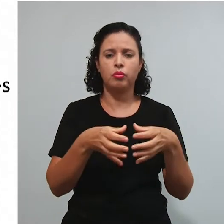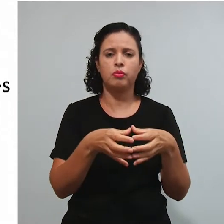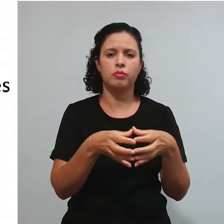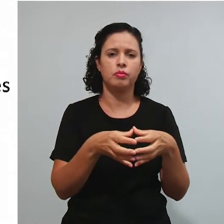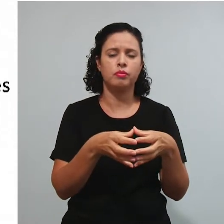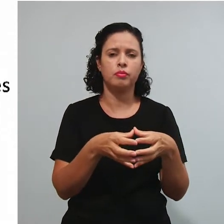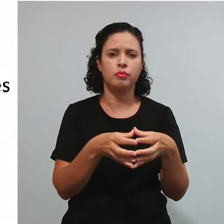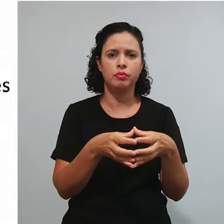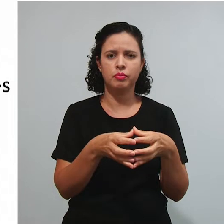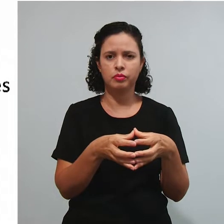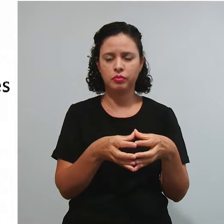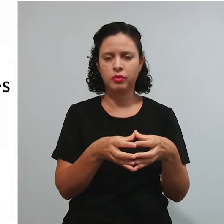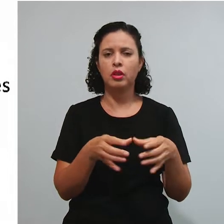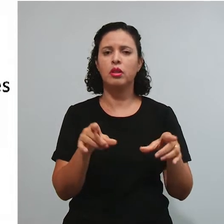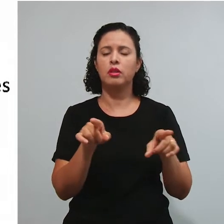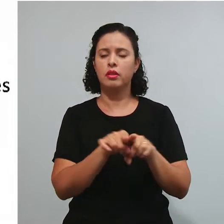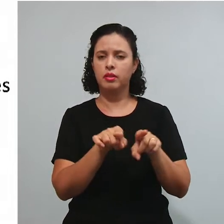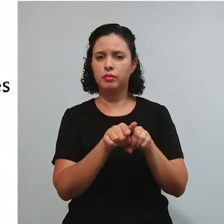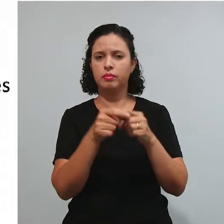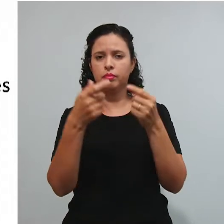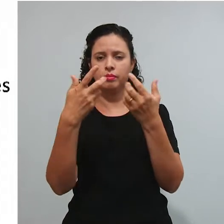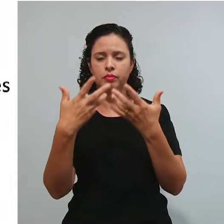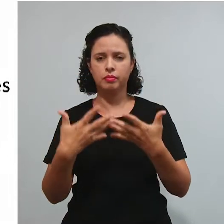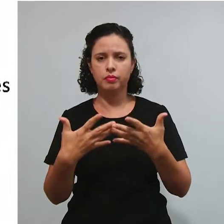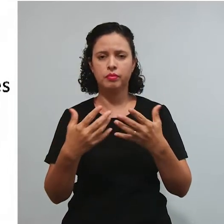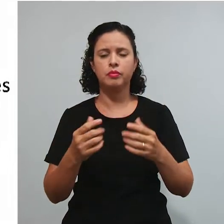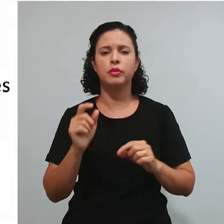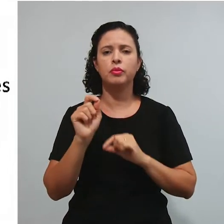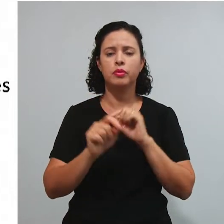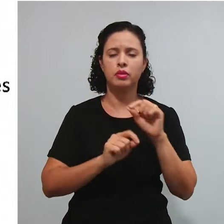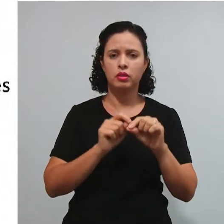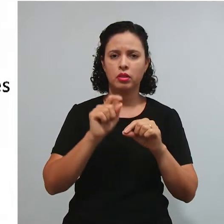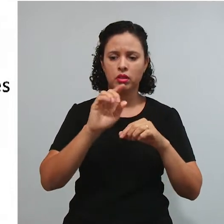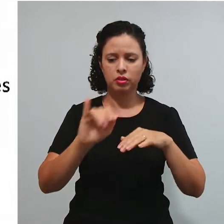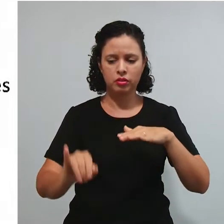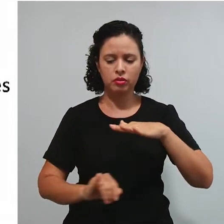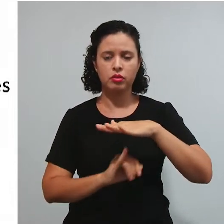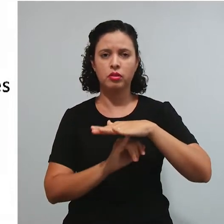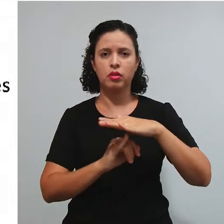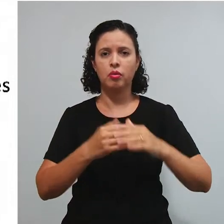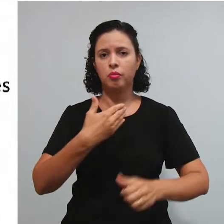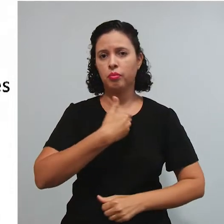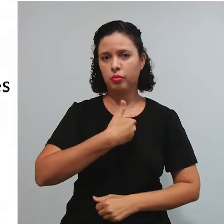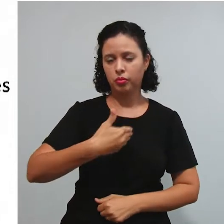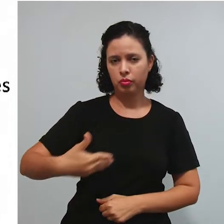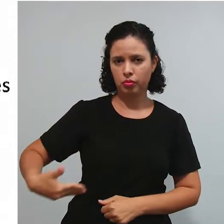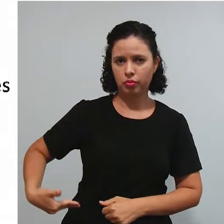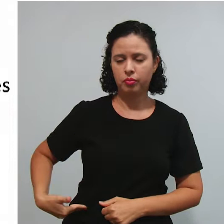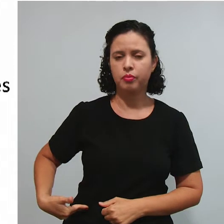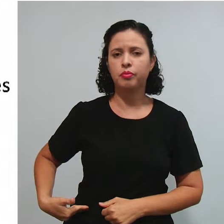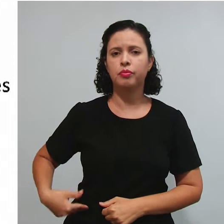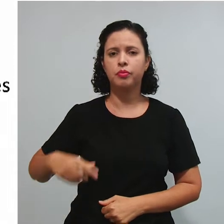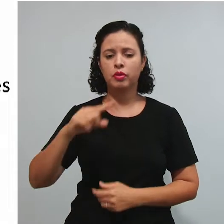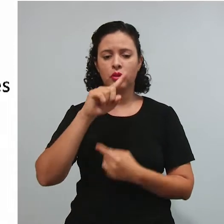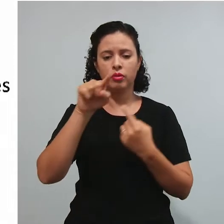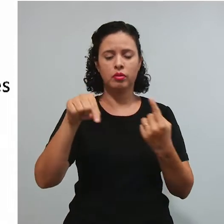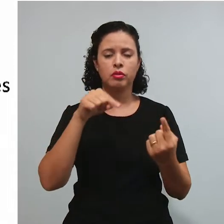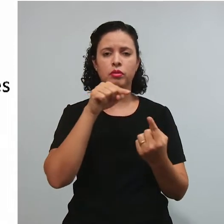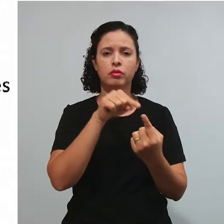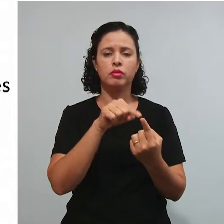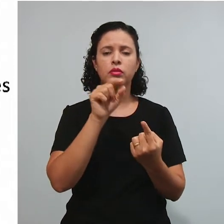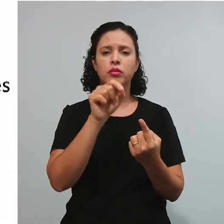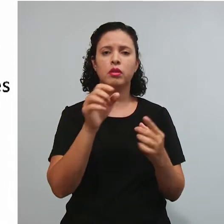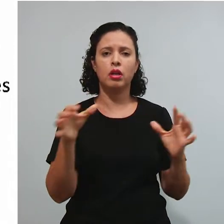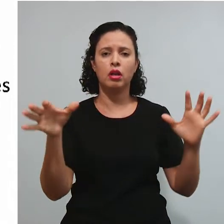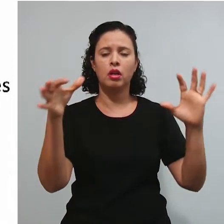coletivos. Ele diz ainda que, considerando uma organização pública, esses